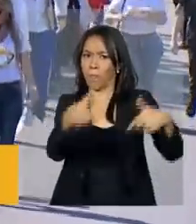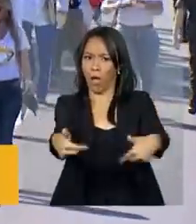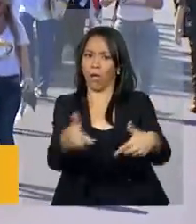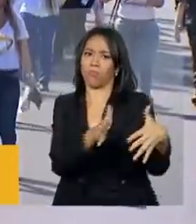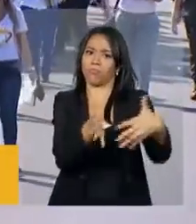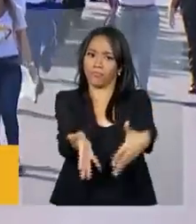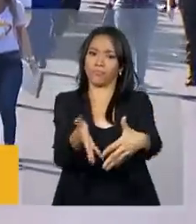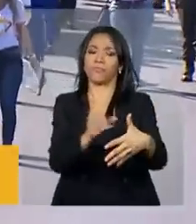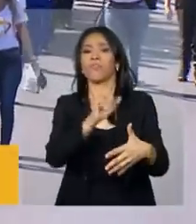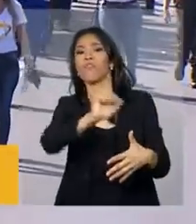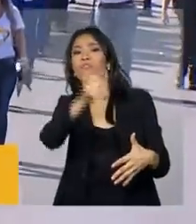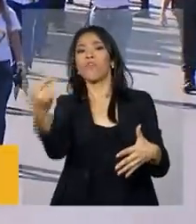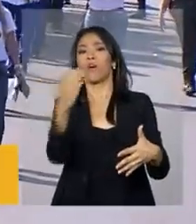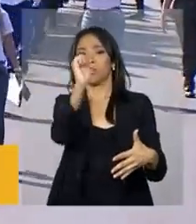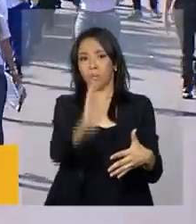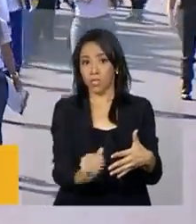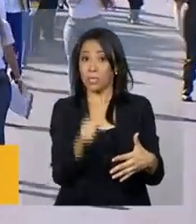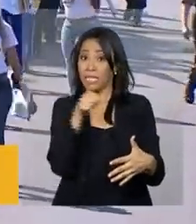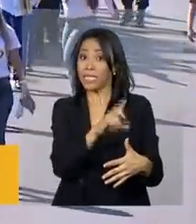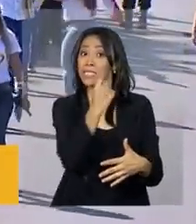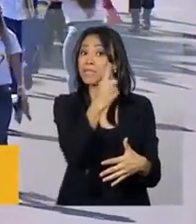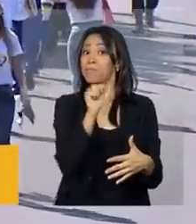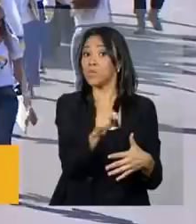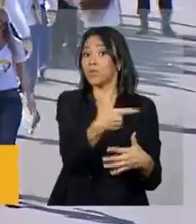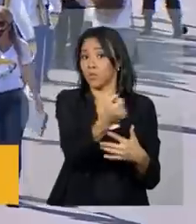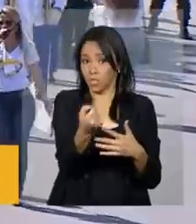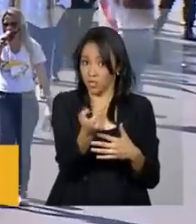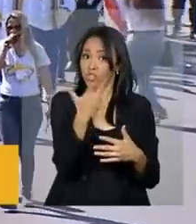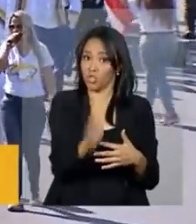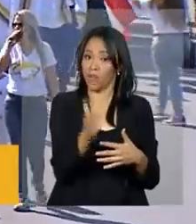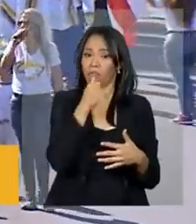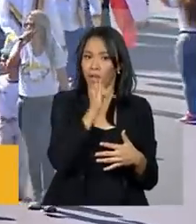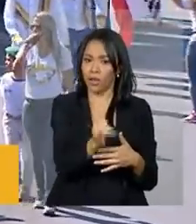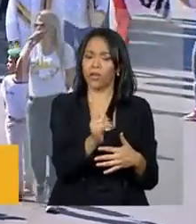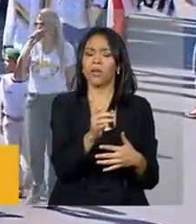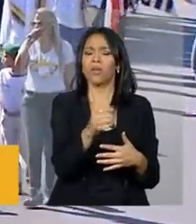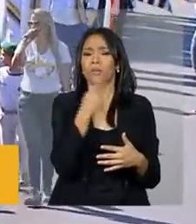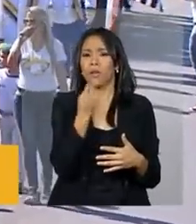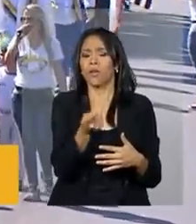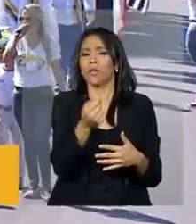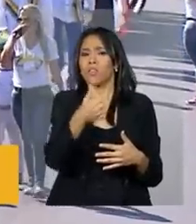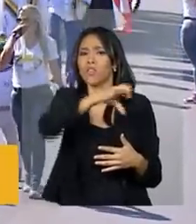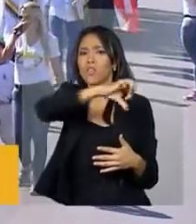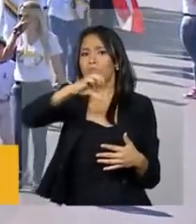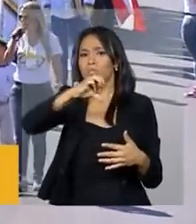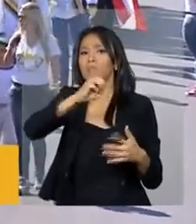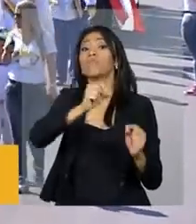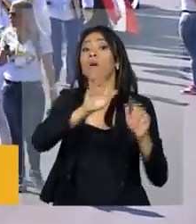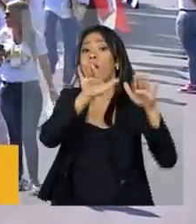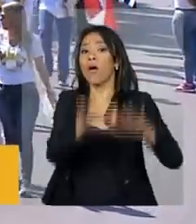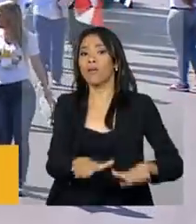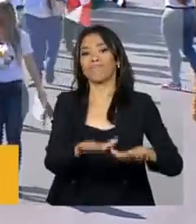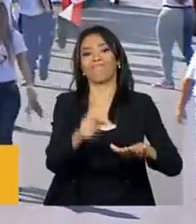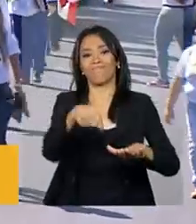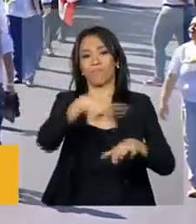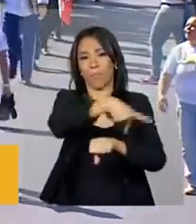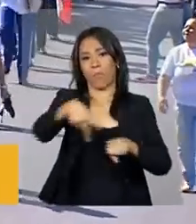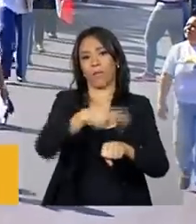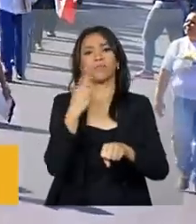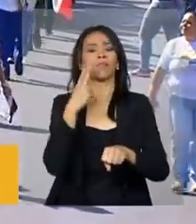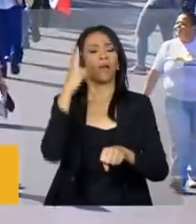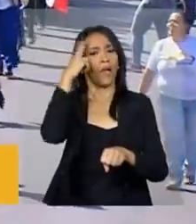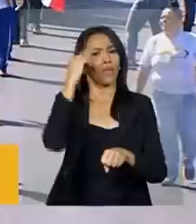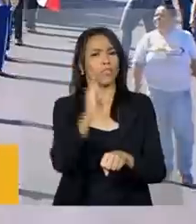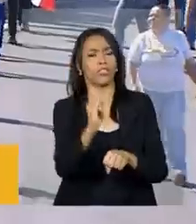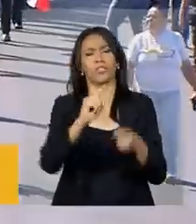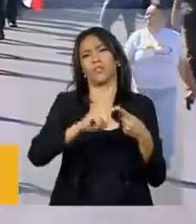no exterior. Desses 1.200, como eu falei no início, em torno de 900 estão no Haiti. Mas nós temos, como falou, no Líbano, no Sudão